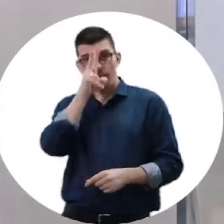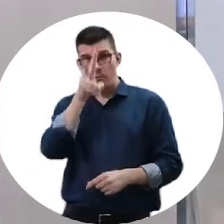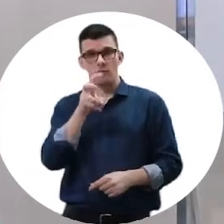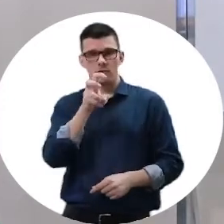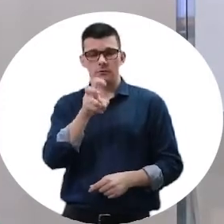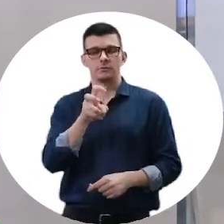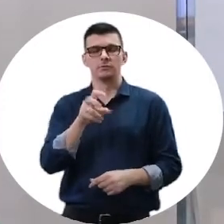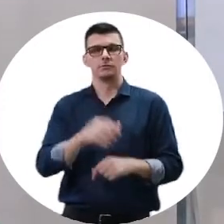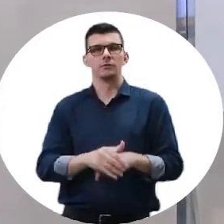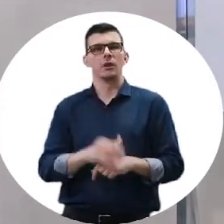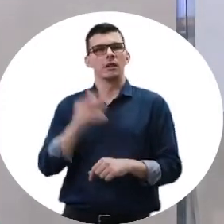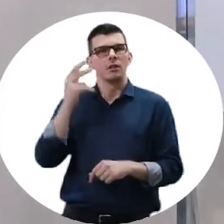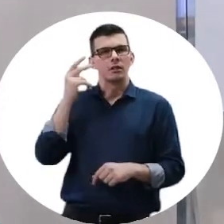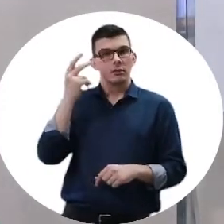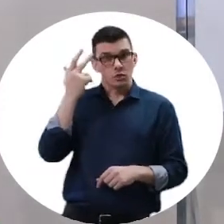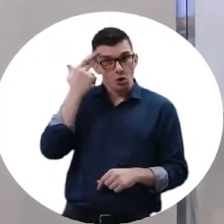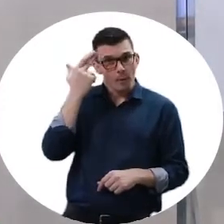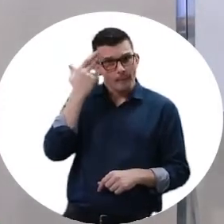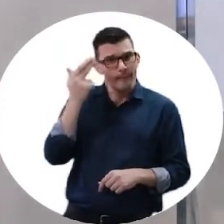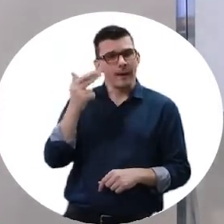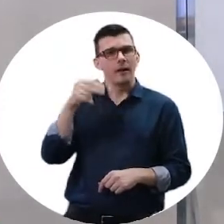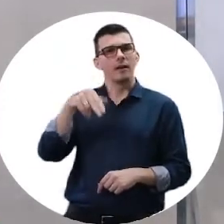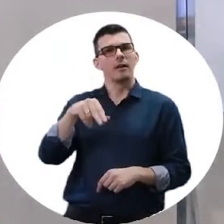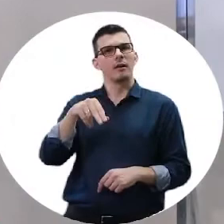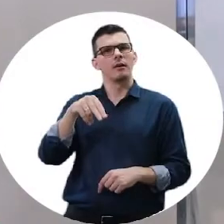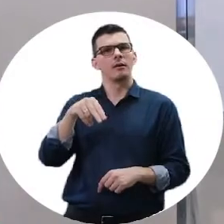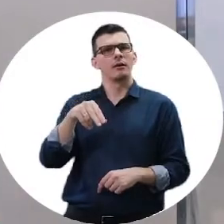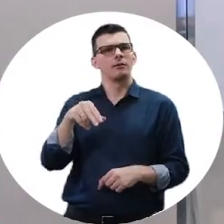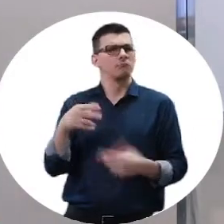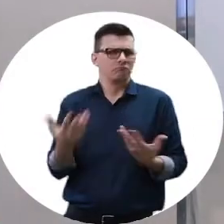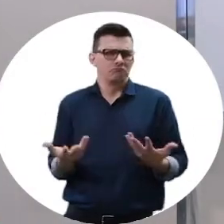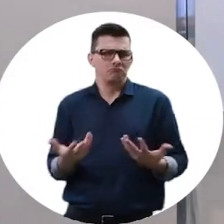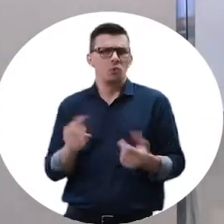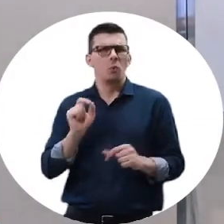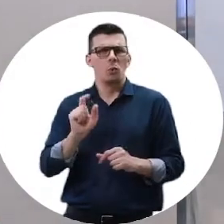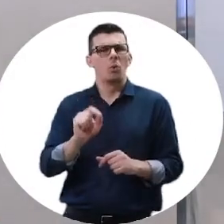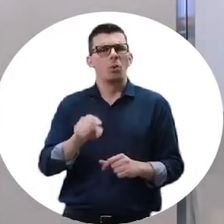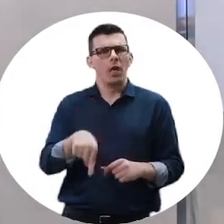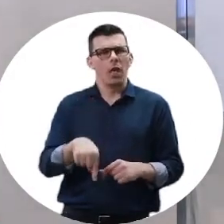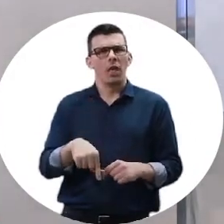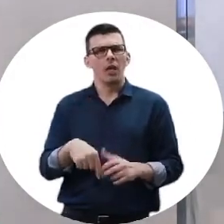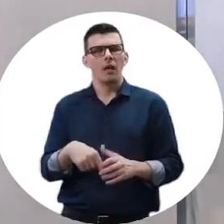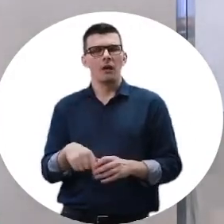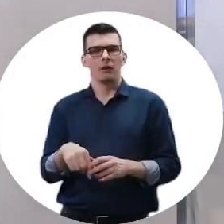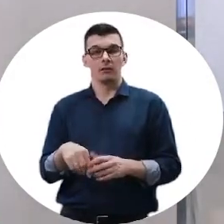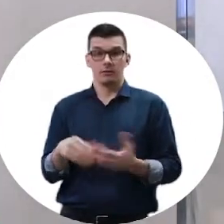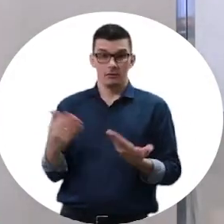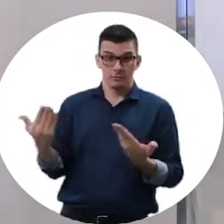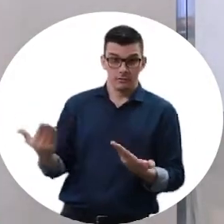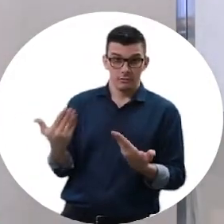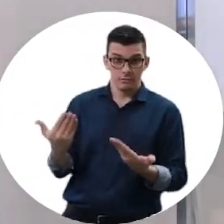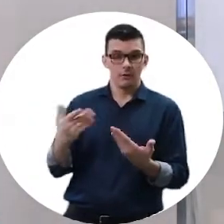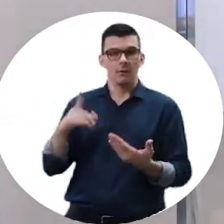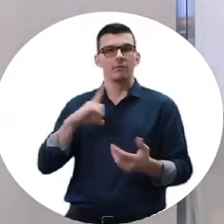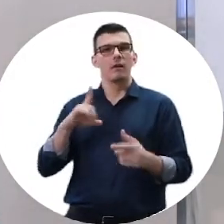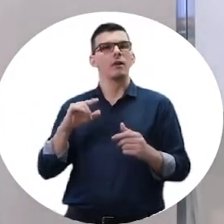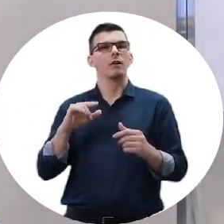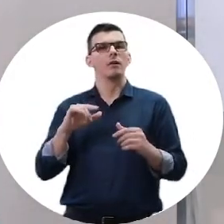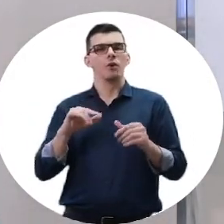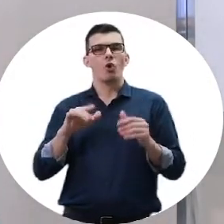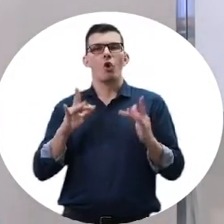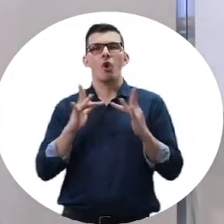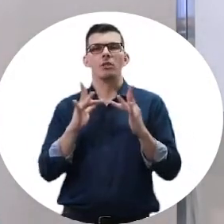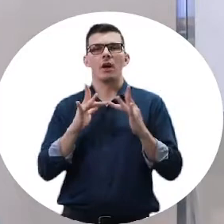a força normal. O que é a força normal? A força normal é uma força que aparece